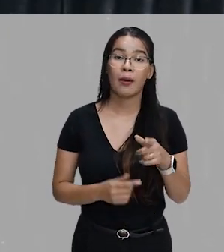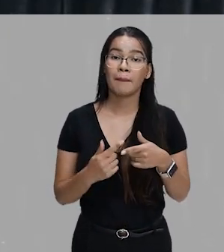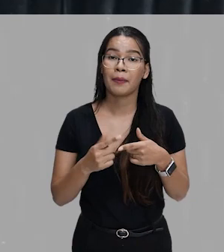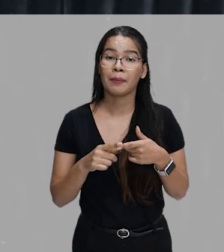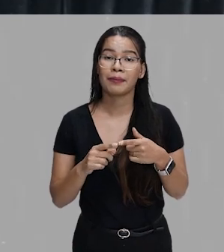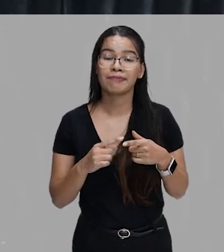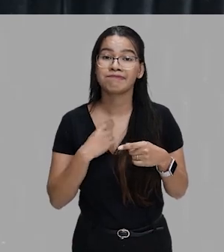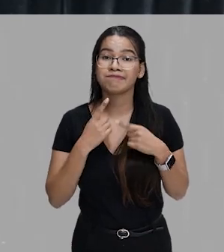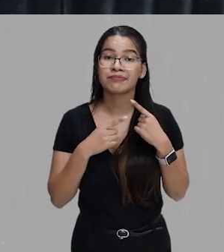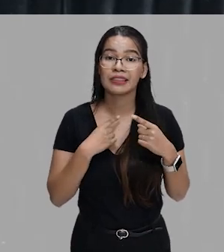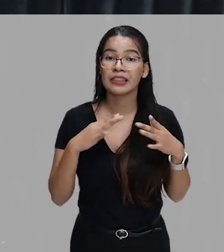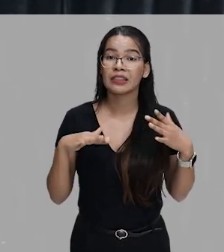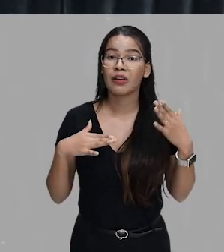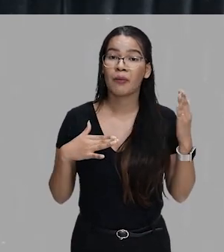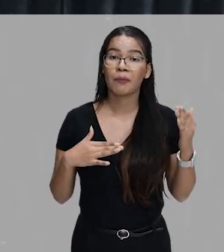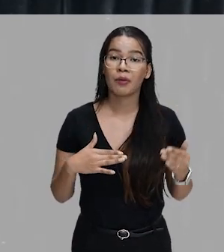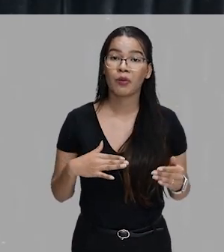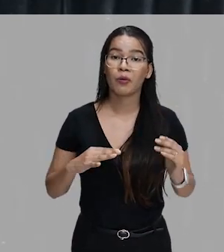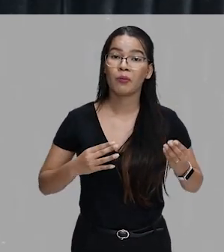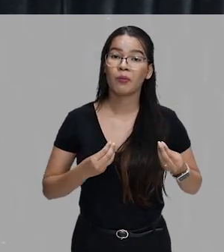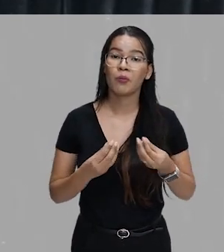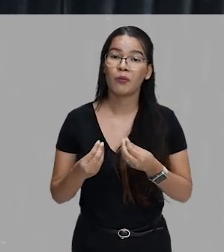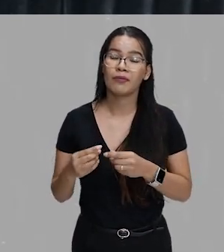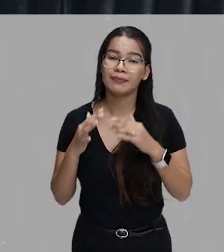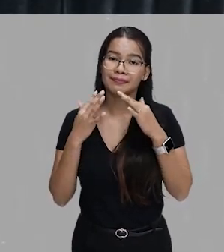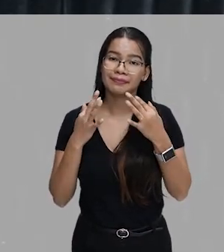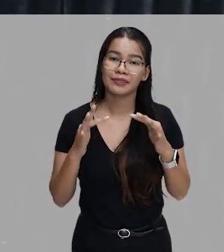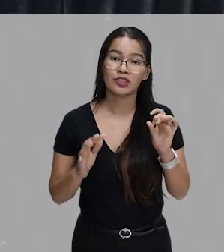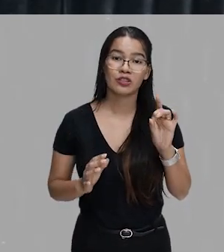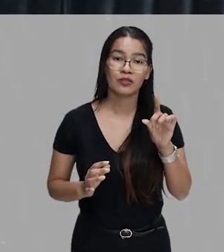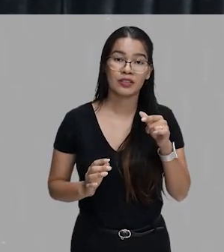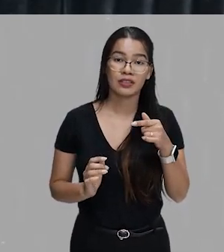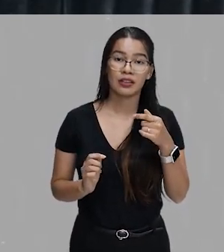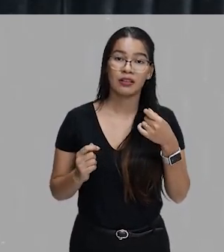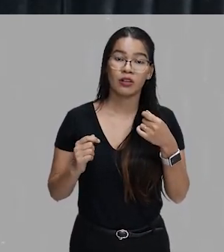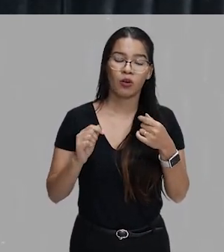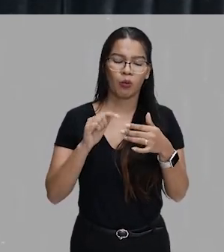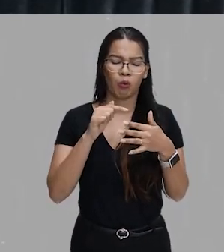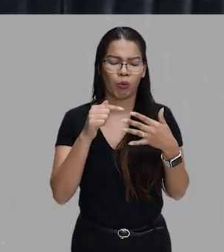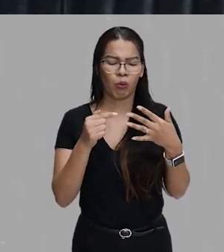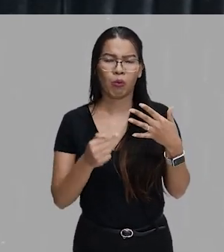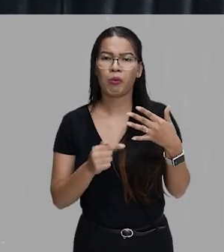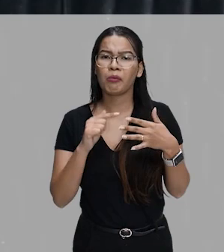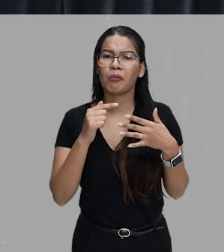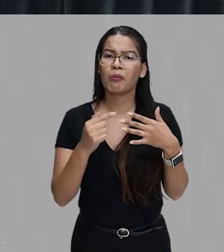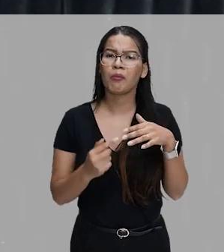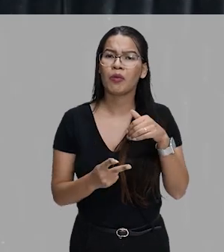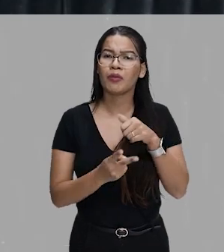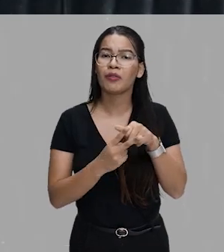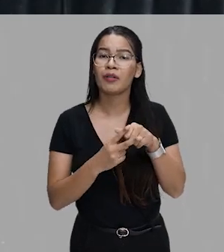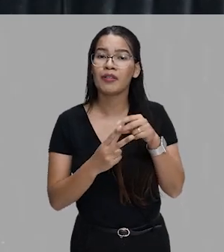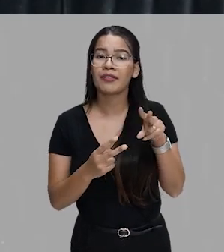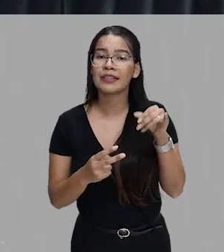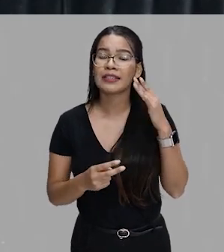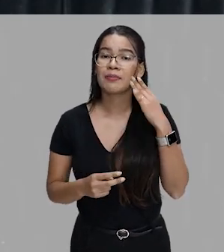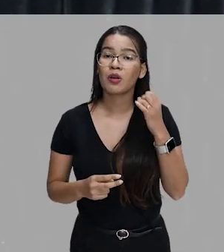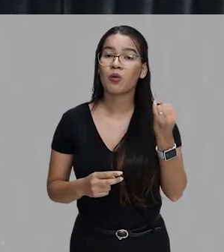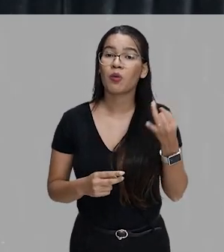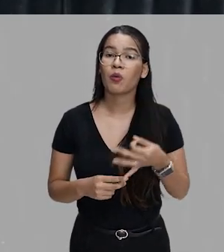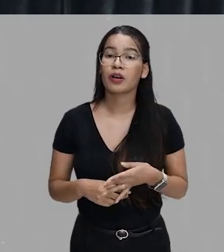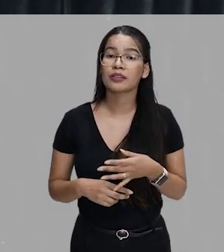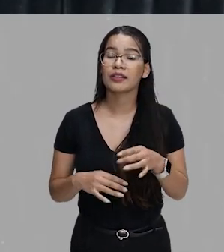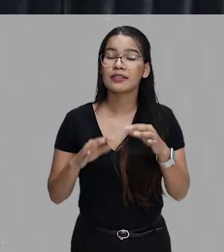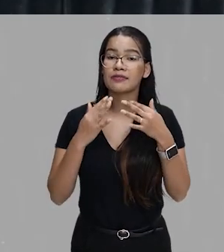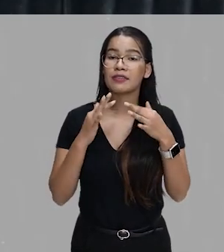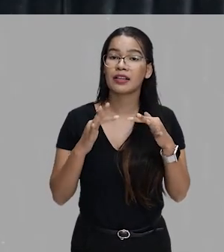de ninguém. Então, é um período com muitas orações, certo? Só você contar os verbos, você vai saber quantas orações tem.